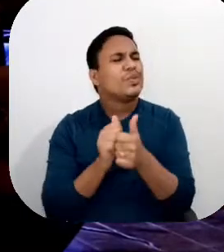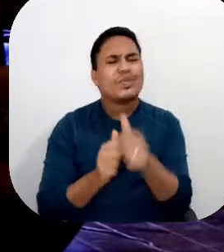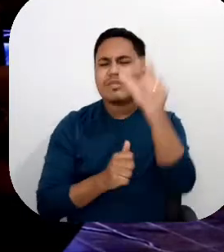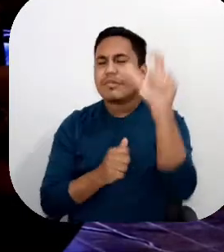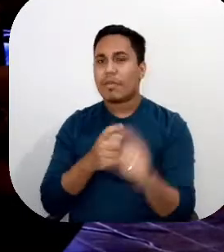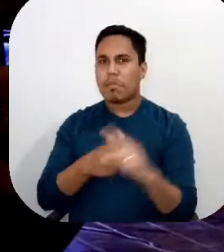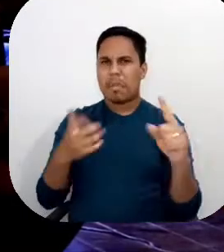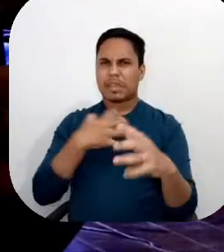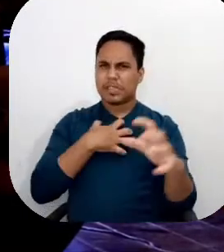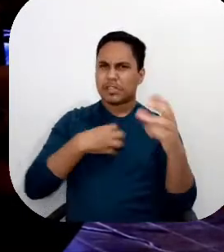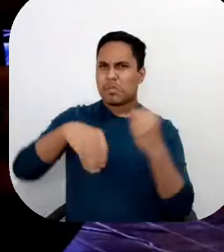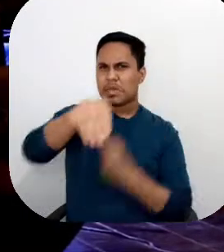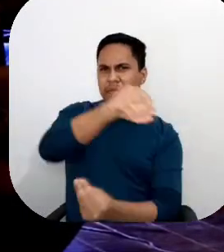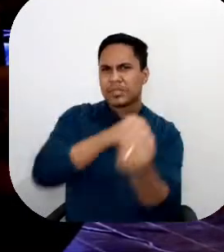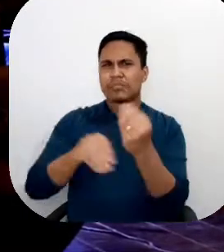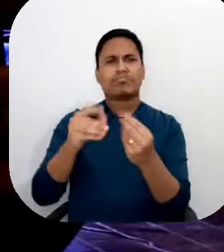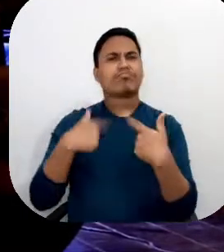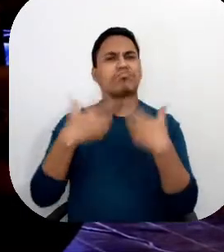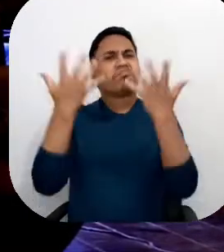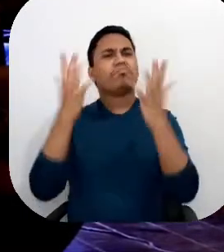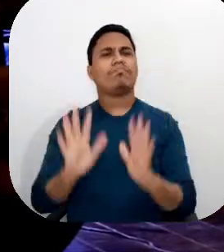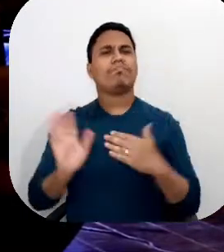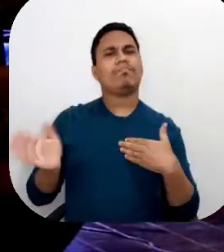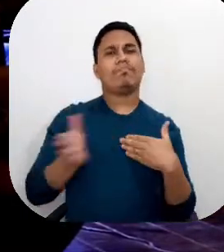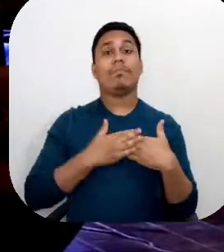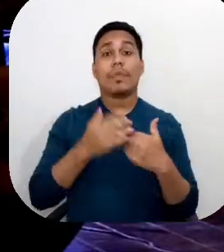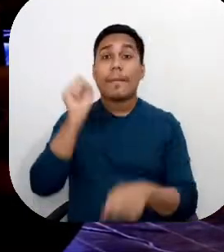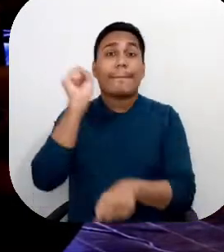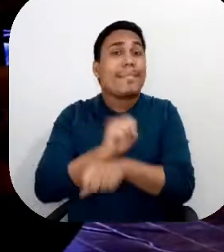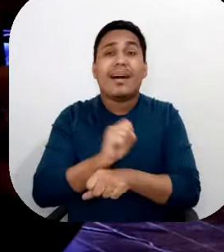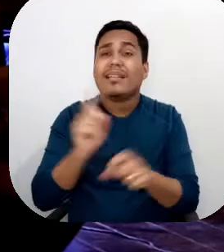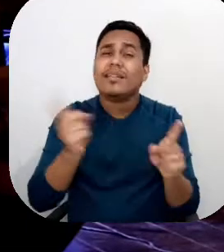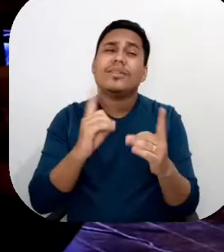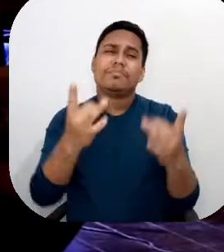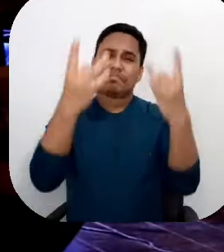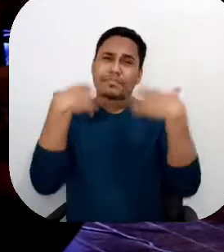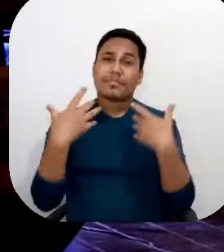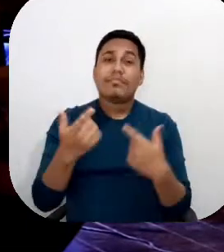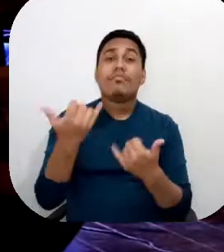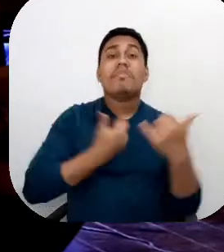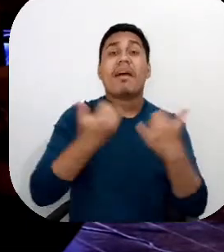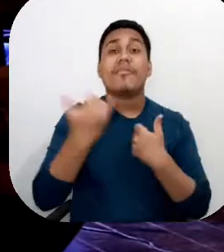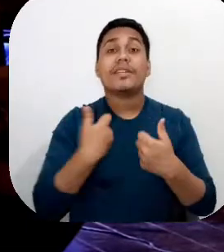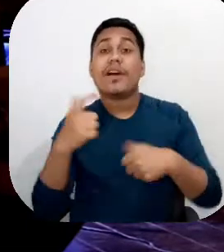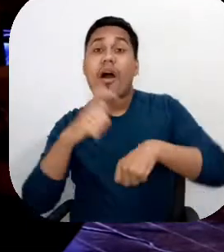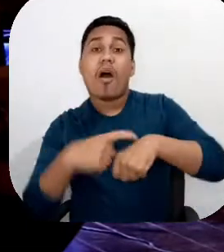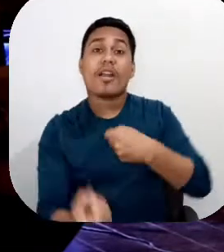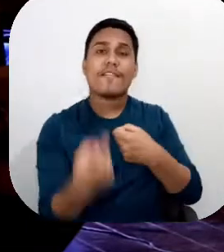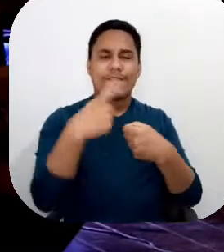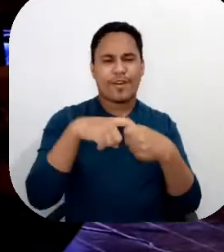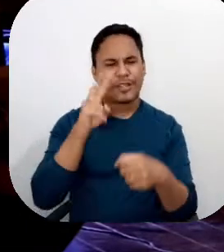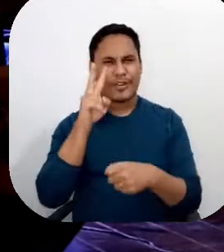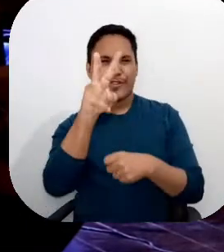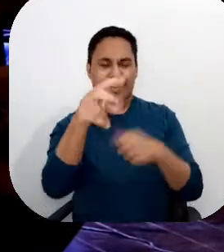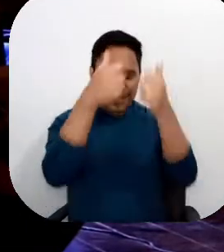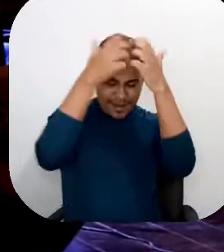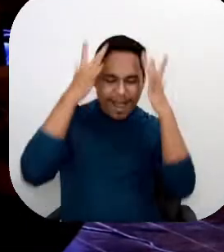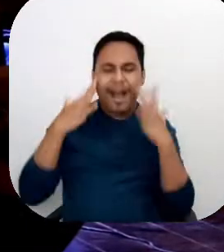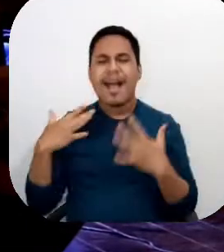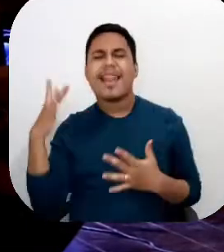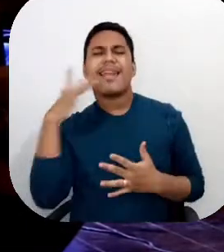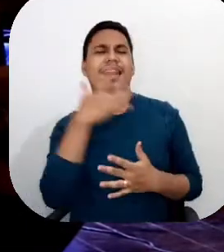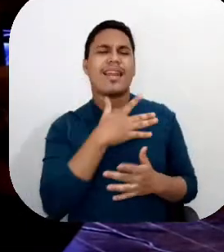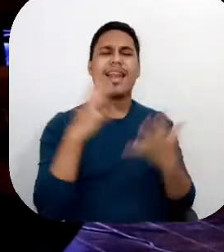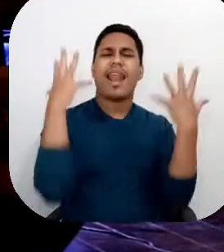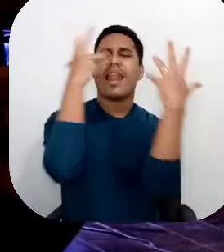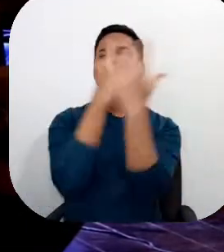vício, mas se chegar no coração é precipício. Não para agora, diz que horas você volta. Te adorando com o cabelo molhado de mar, te vejo lindo e te